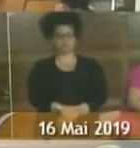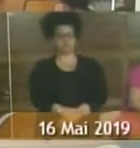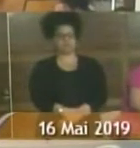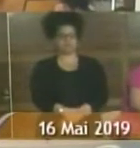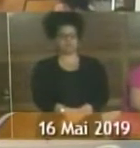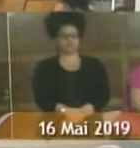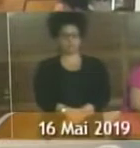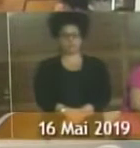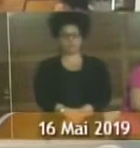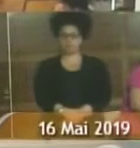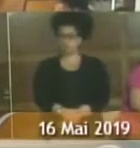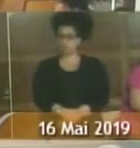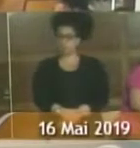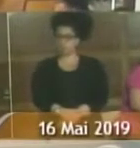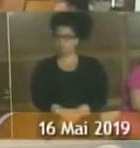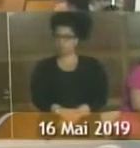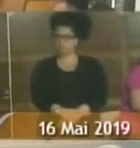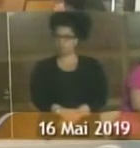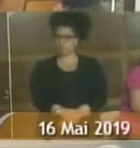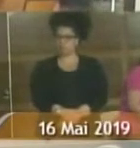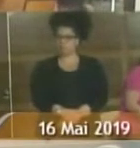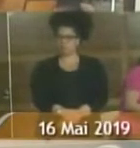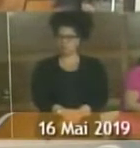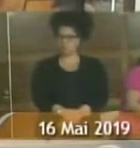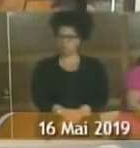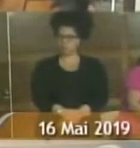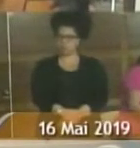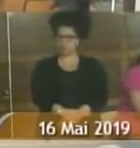Em discussão, não havendo oradores, votação aberta.